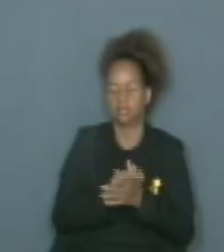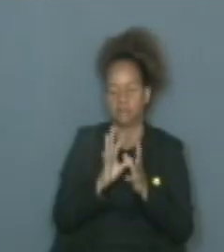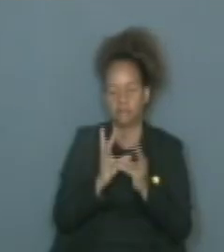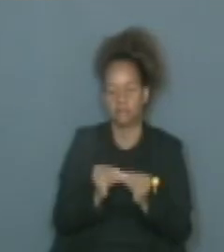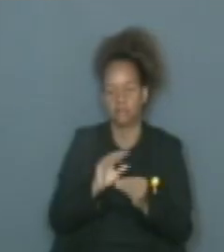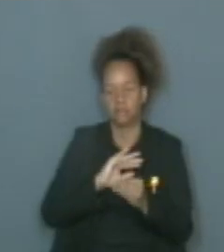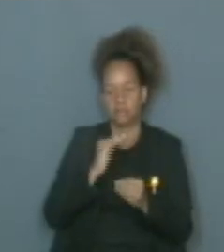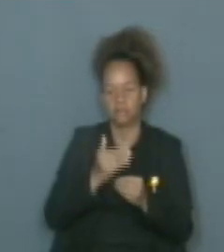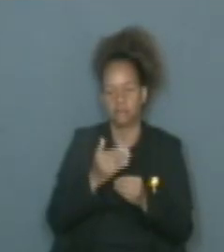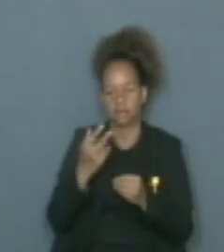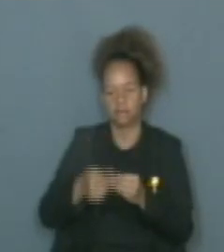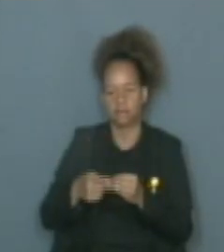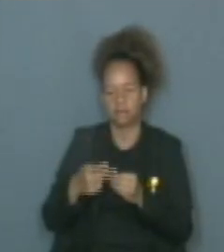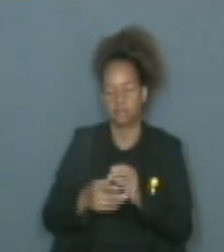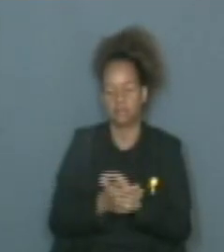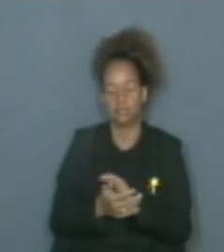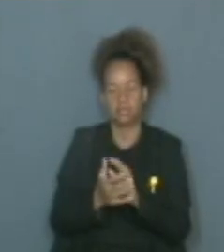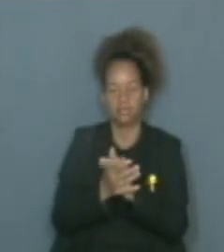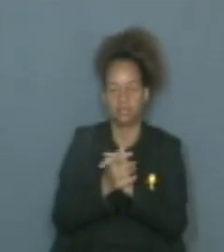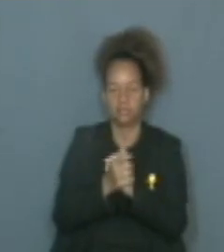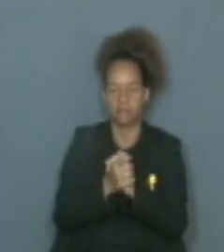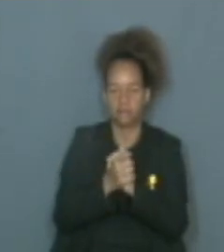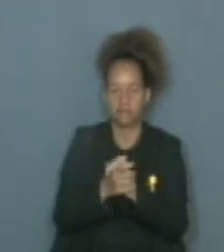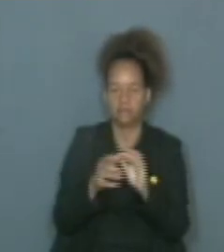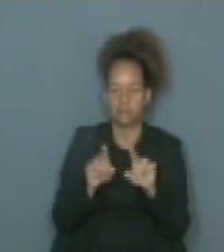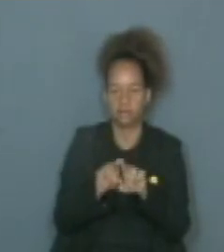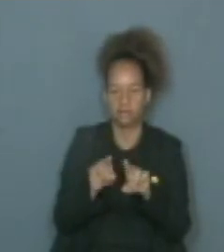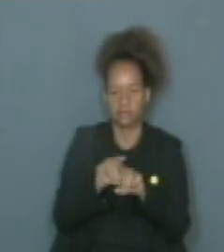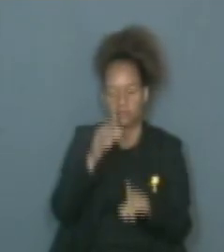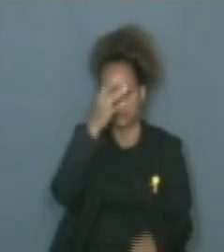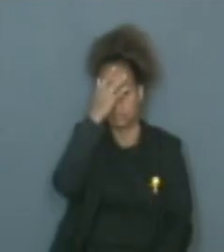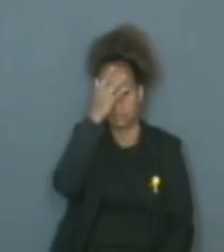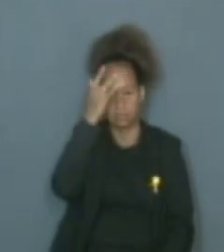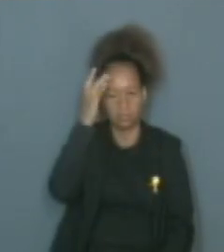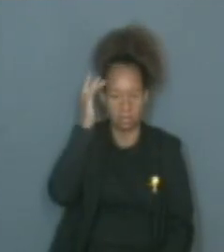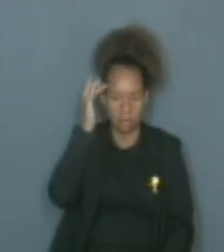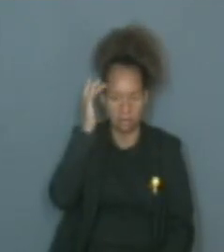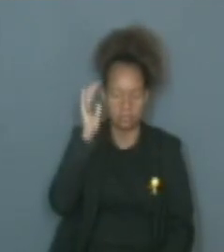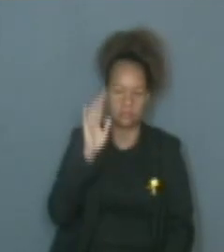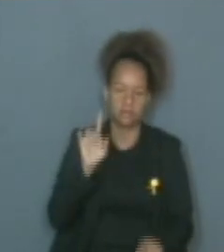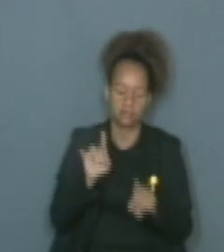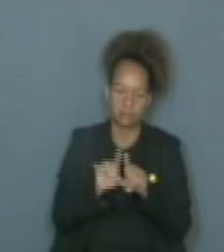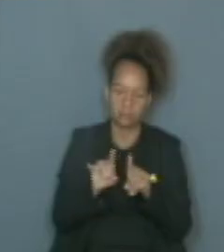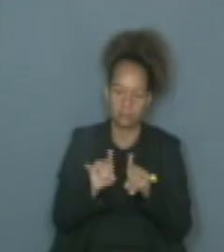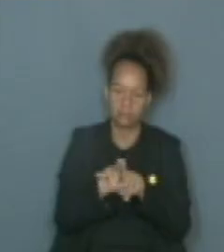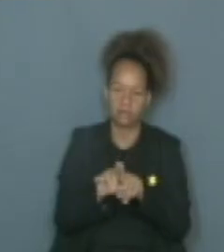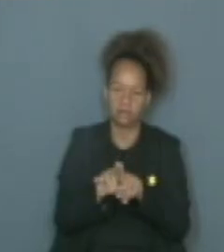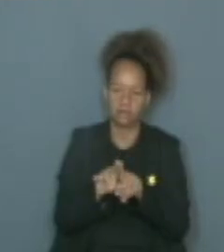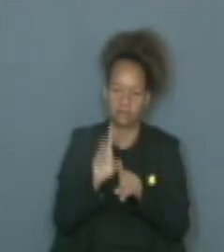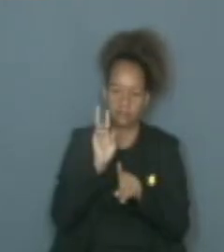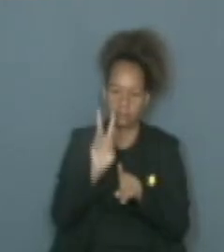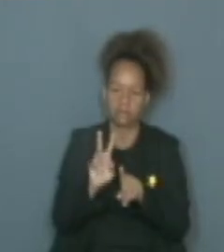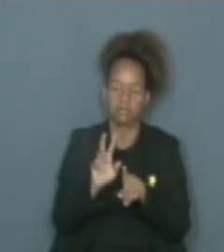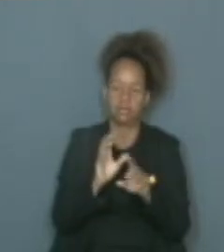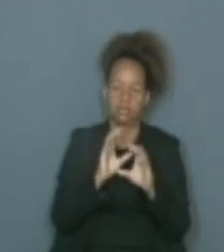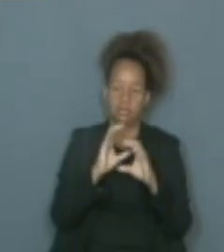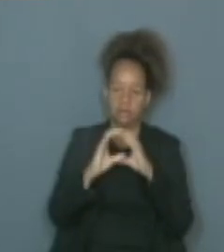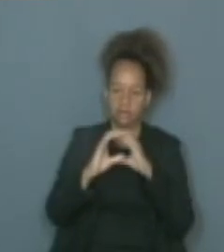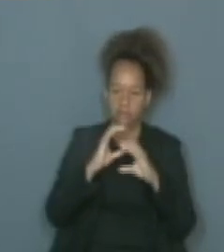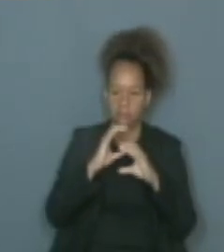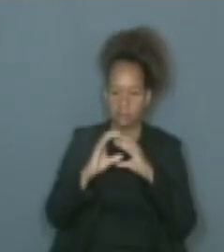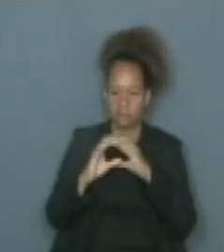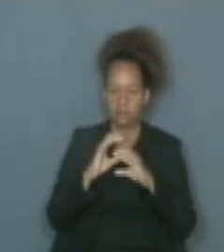essa casa. Saudar também as pessoas que nos acompanham através dos meios de